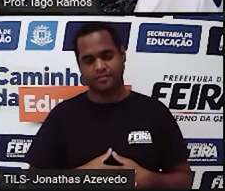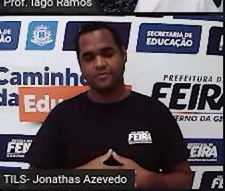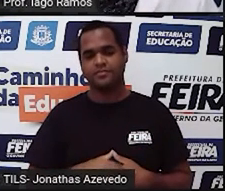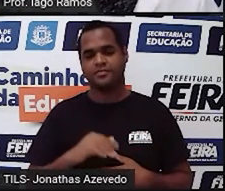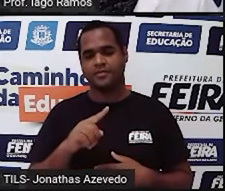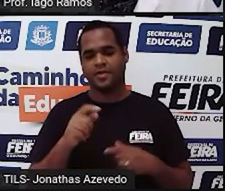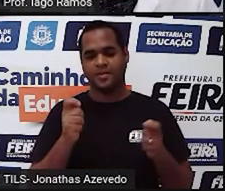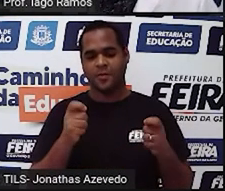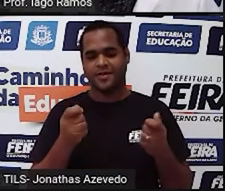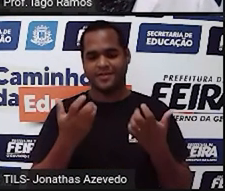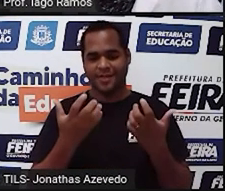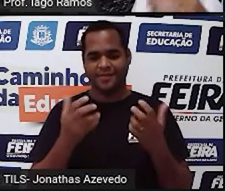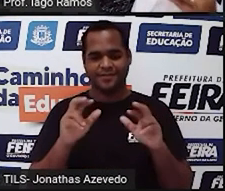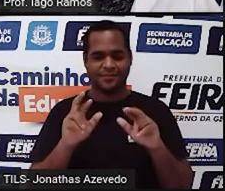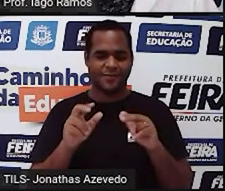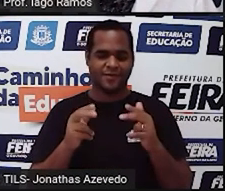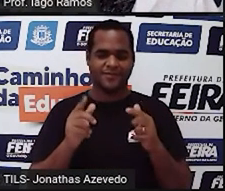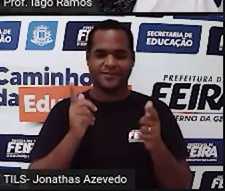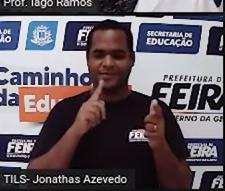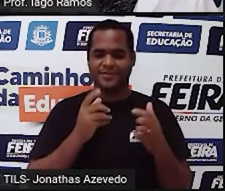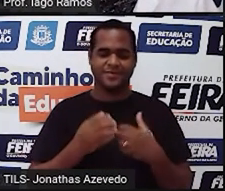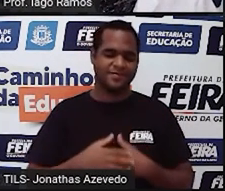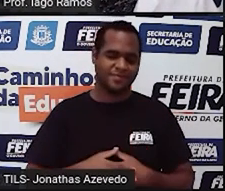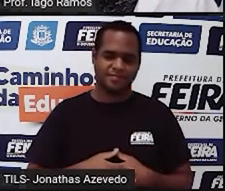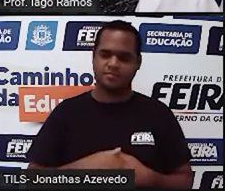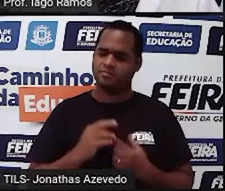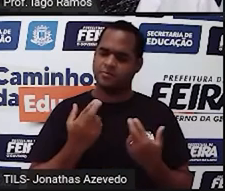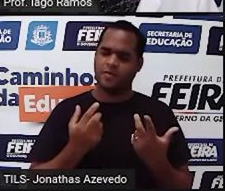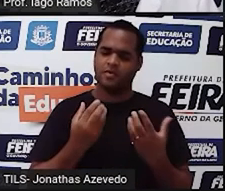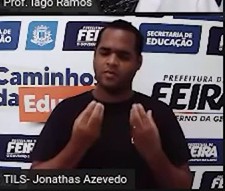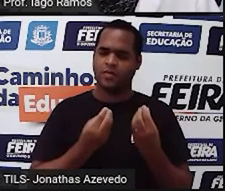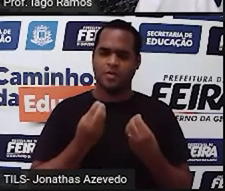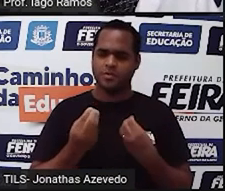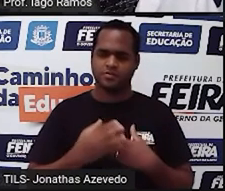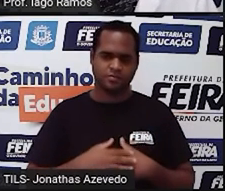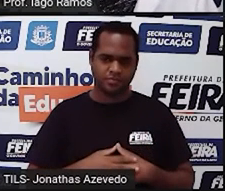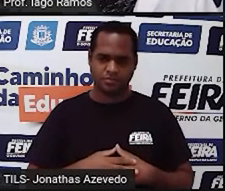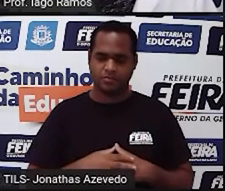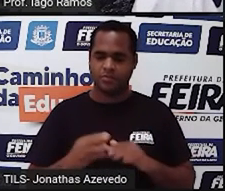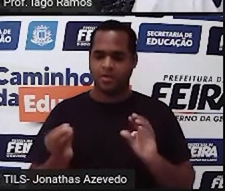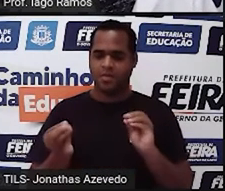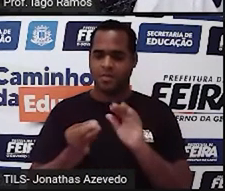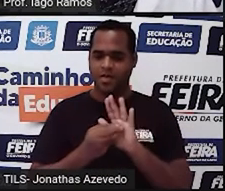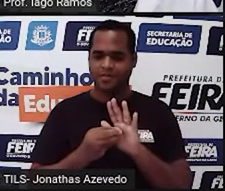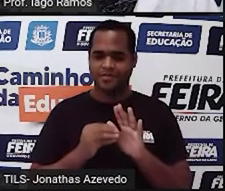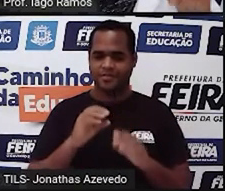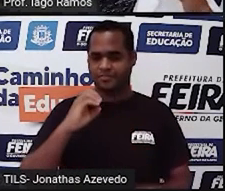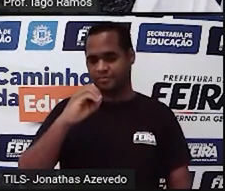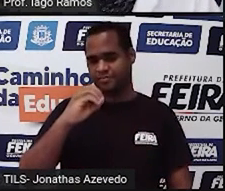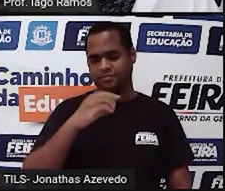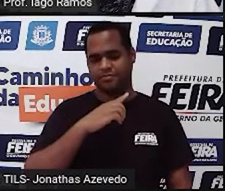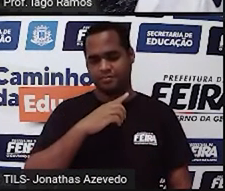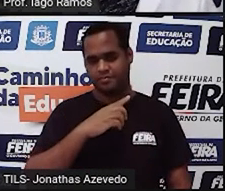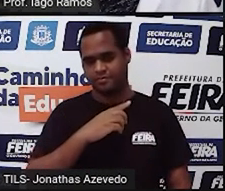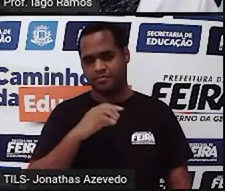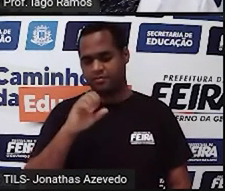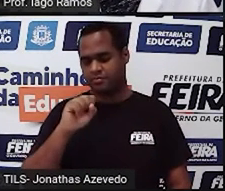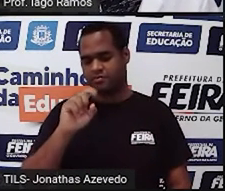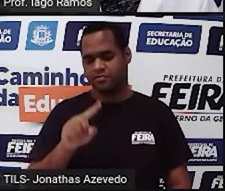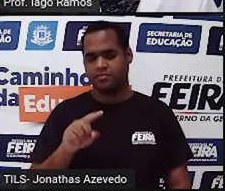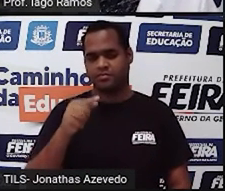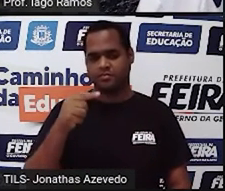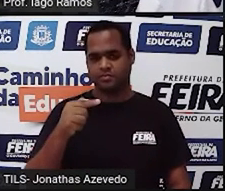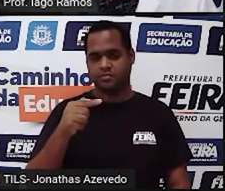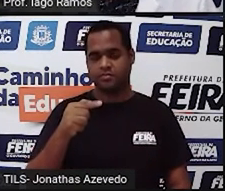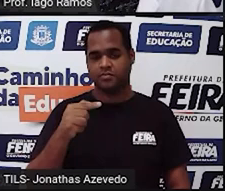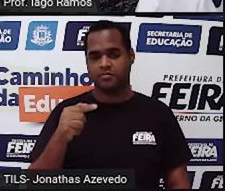com que fica igual e como é que a gente faz ficar igual o apresentando 10 então ali no 8,7